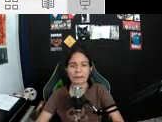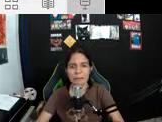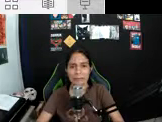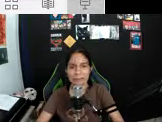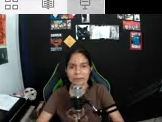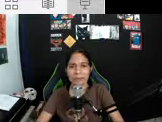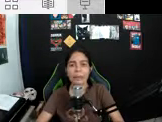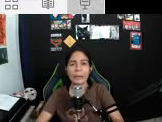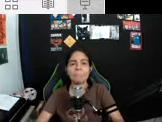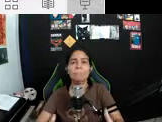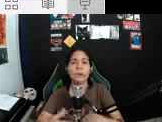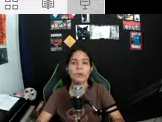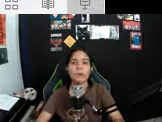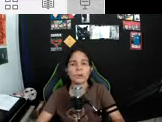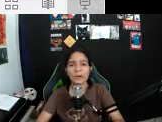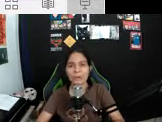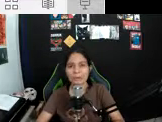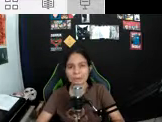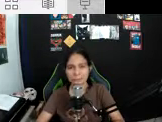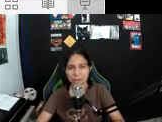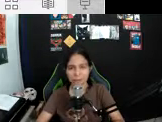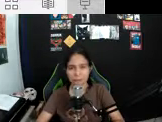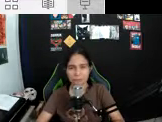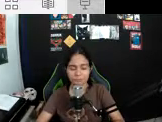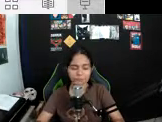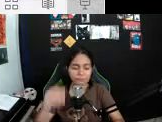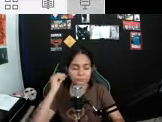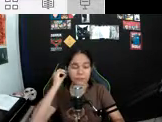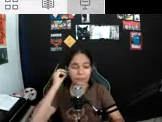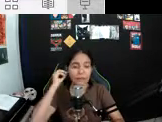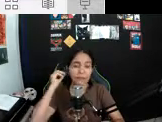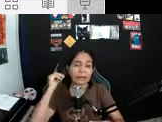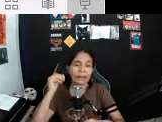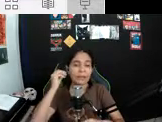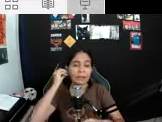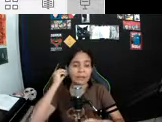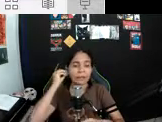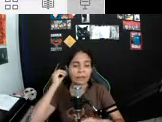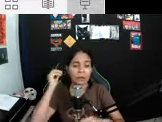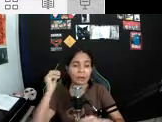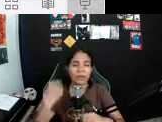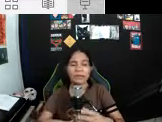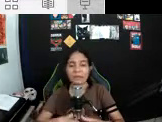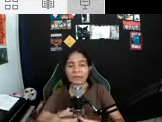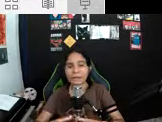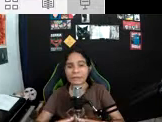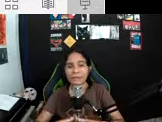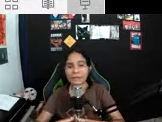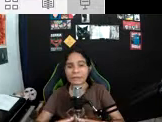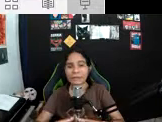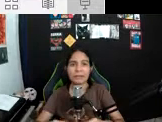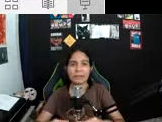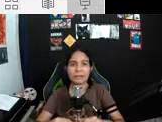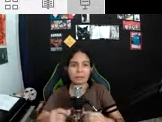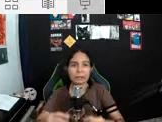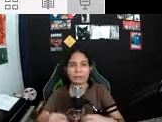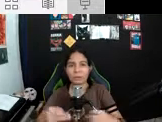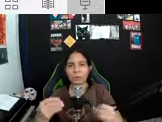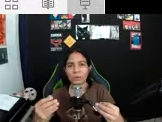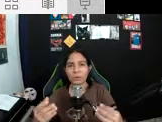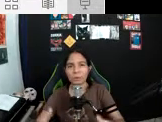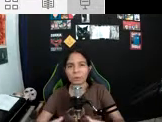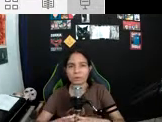tão falada é pouco colocada em prática, né? Onde vem muitas vezes,